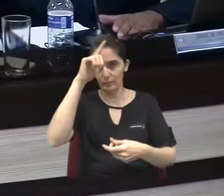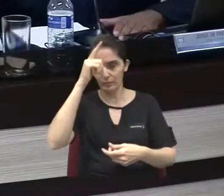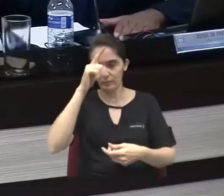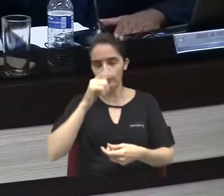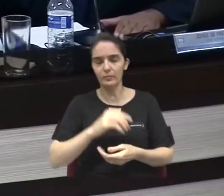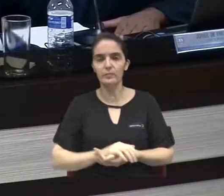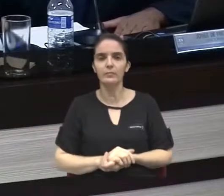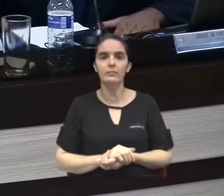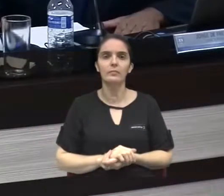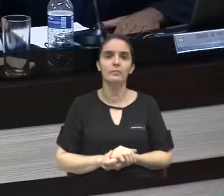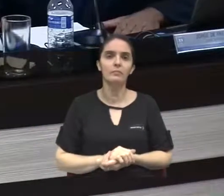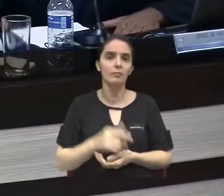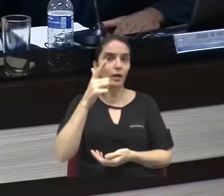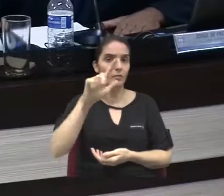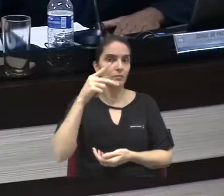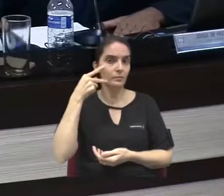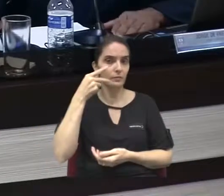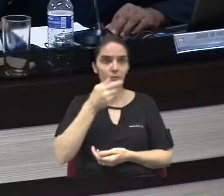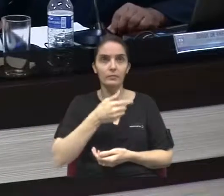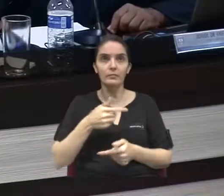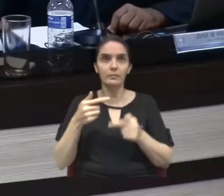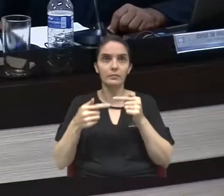Mais algum vereador que quer discutir a moção?